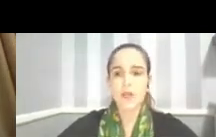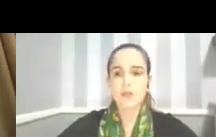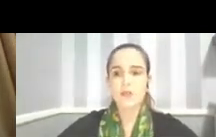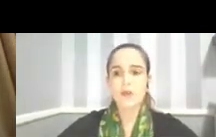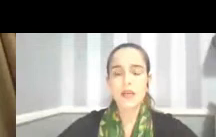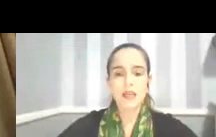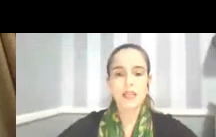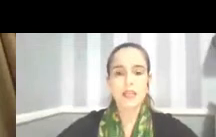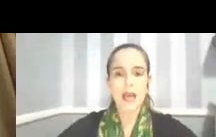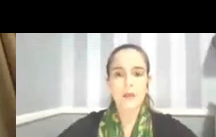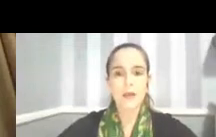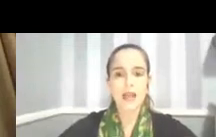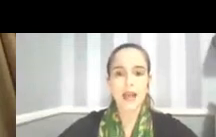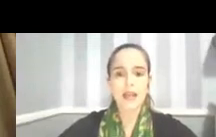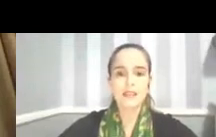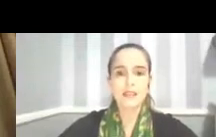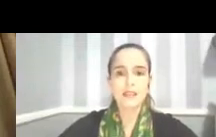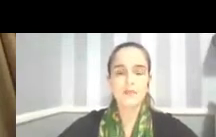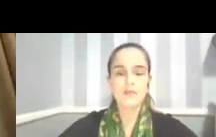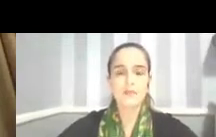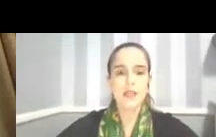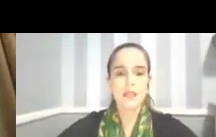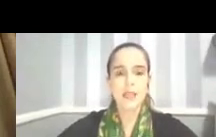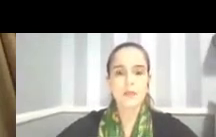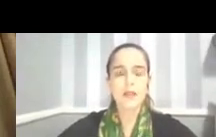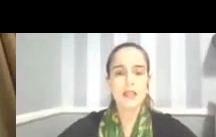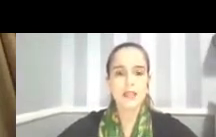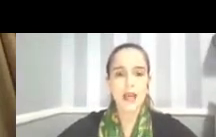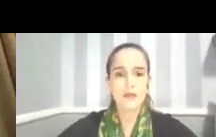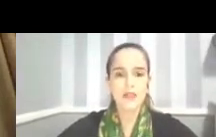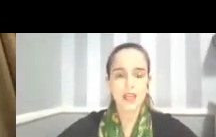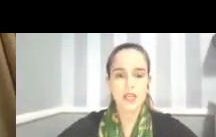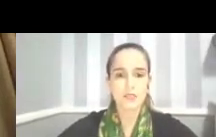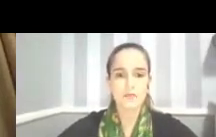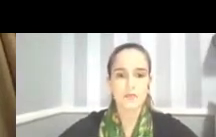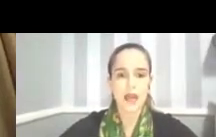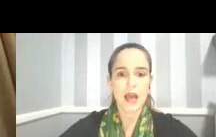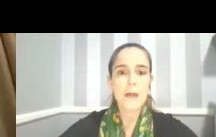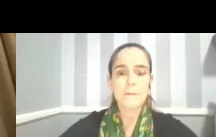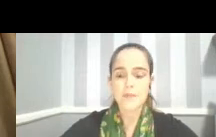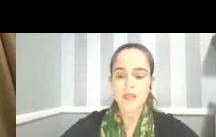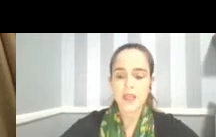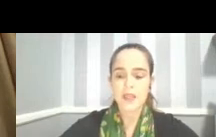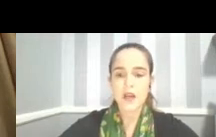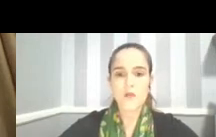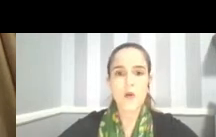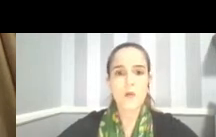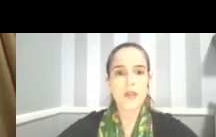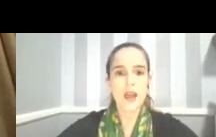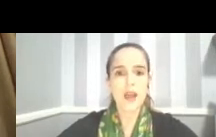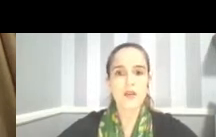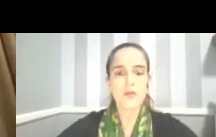Então, nunca inclinar para trás e sempre inclinar para frente. Tá?